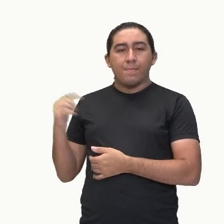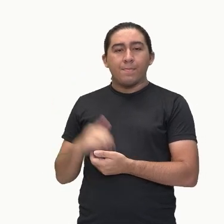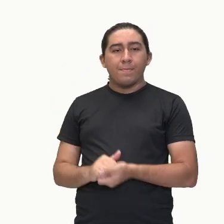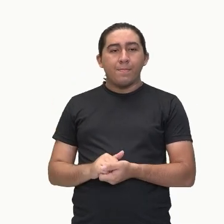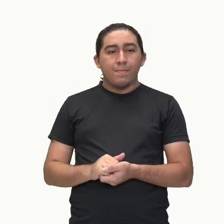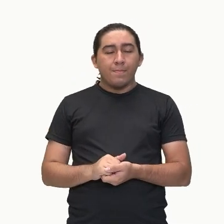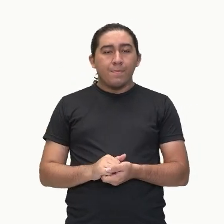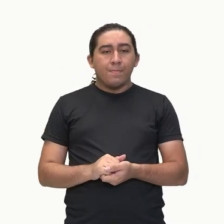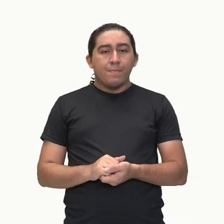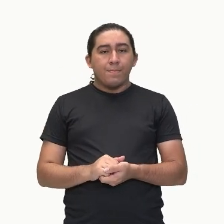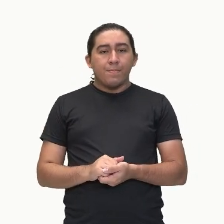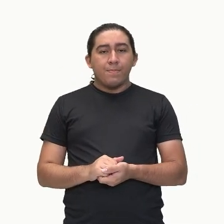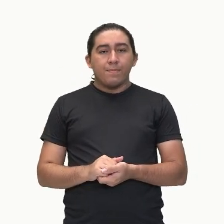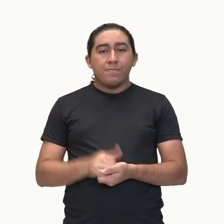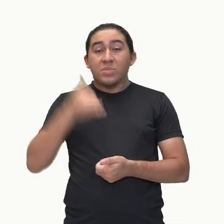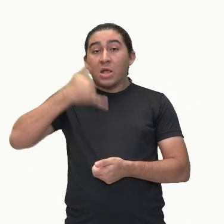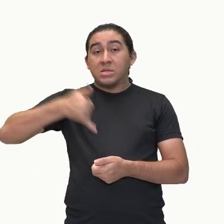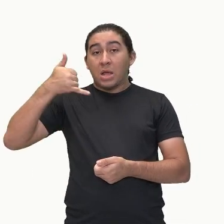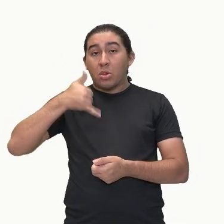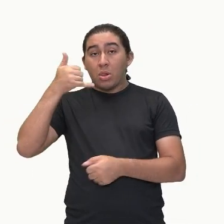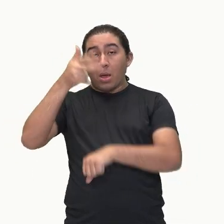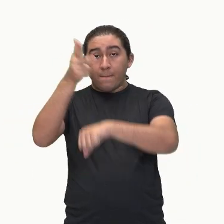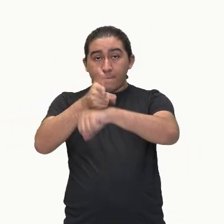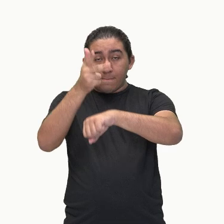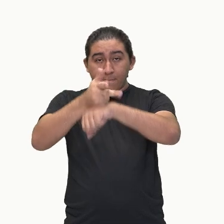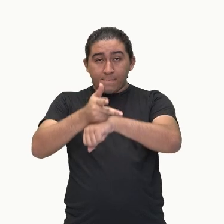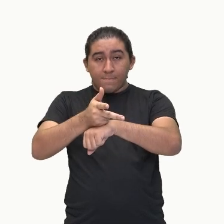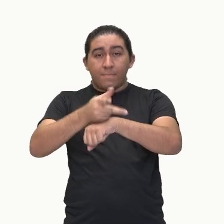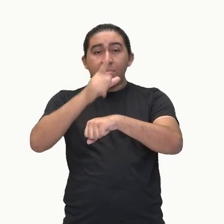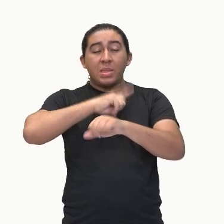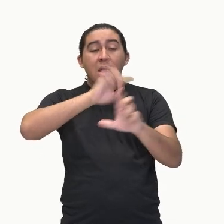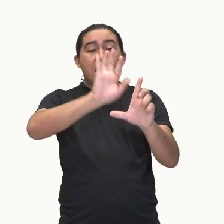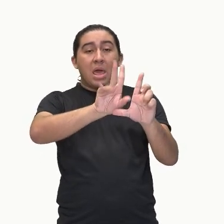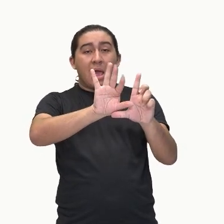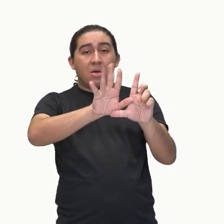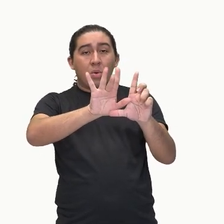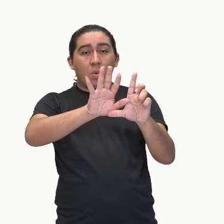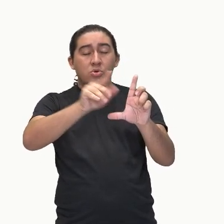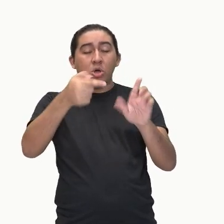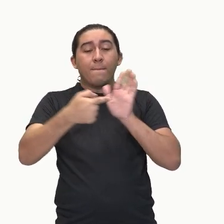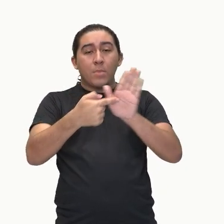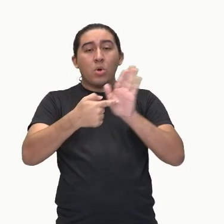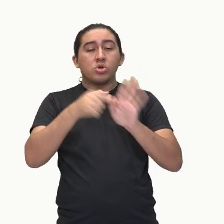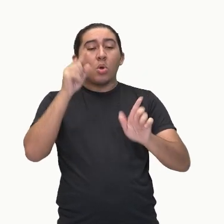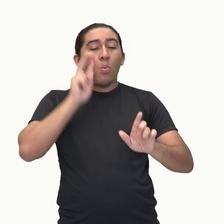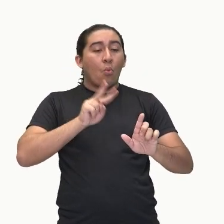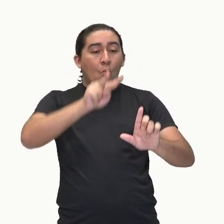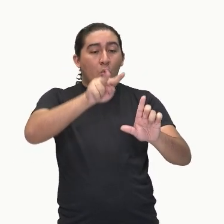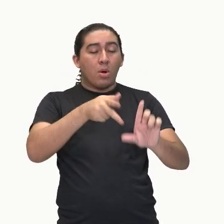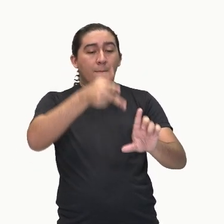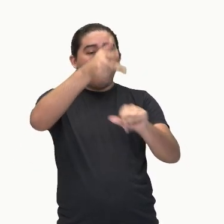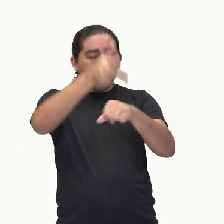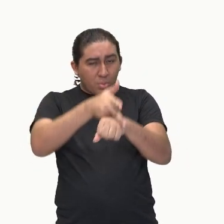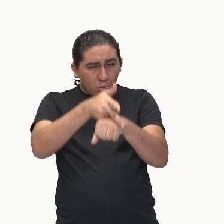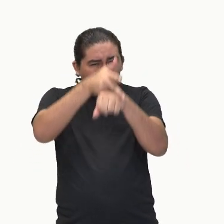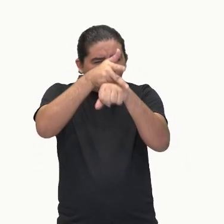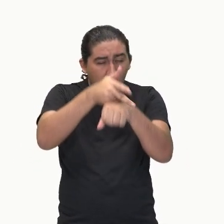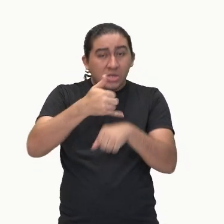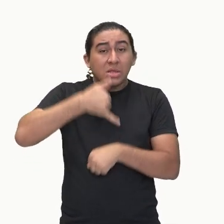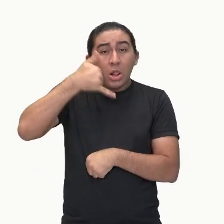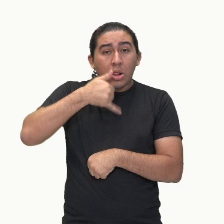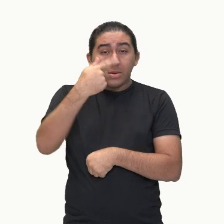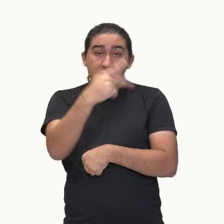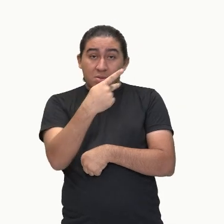para o QR Code do seu celular, você abre sua câmera, e aí você mira a câmera aí no QR Code para ler o